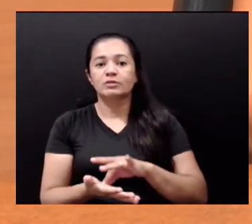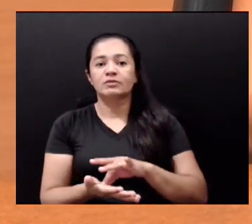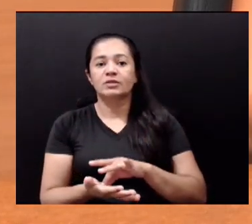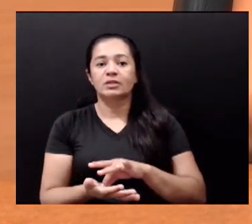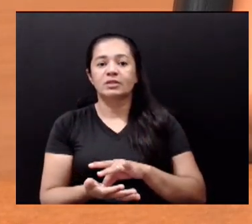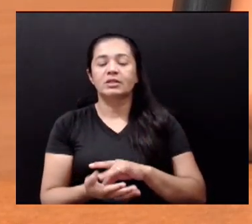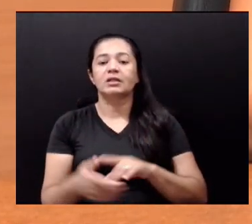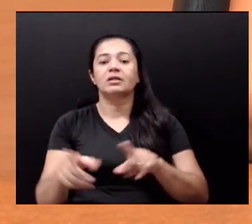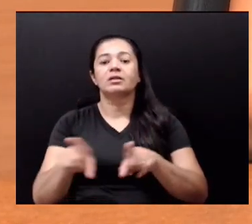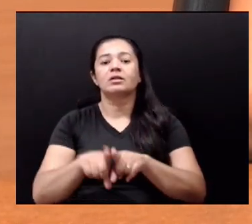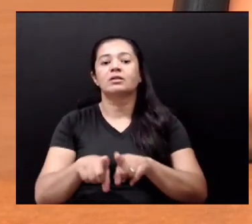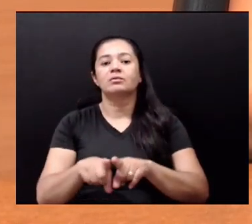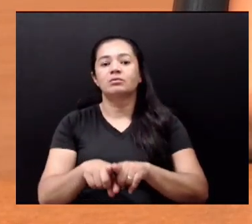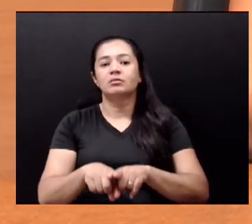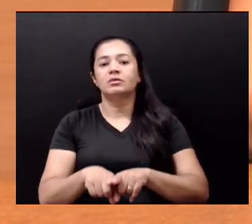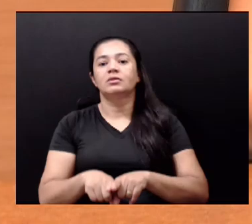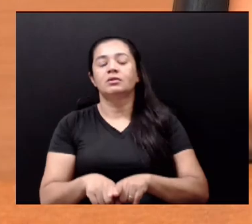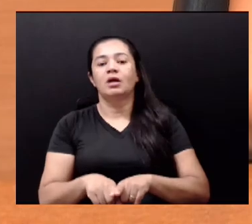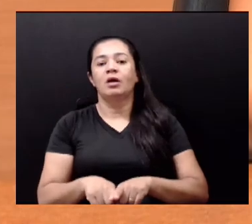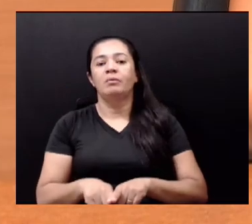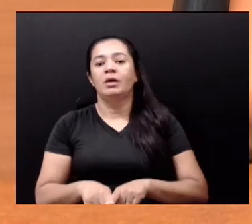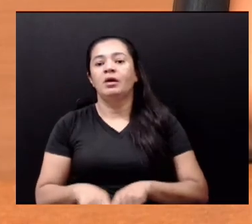é a diversidade